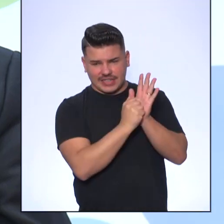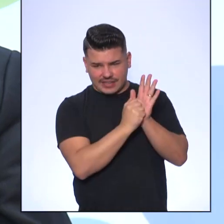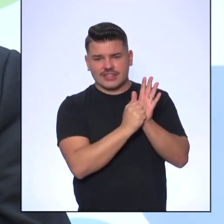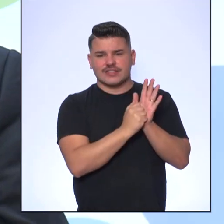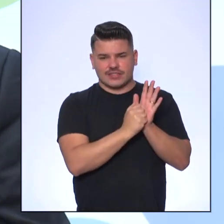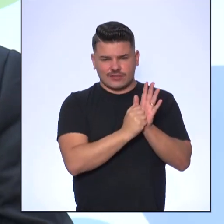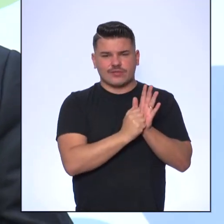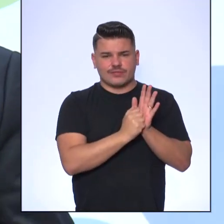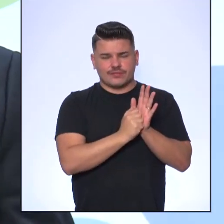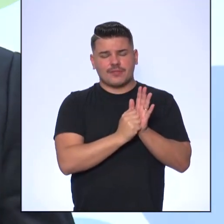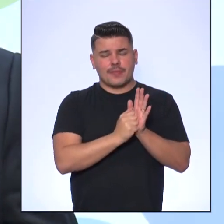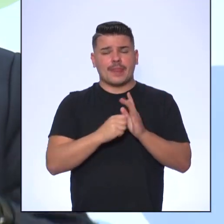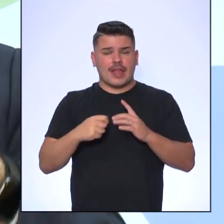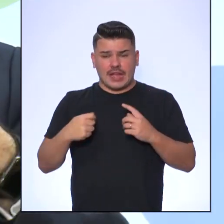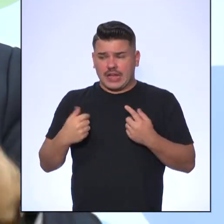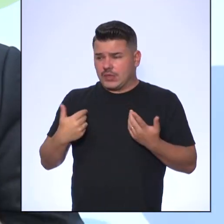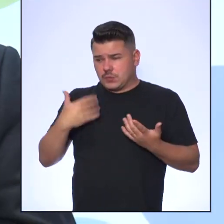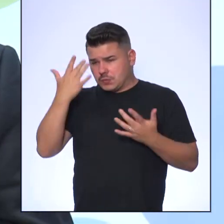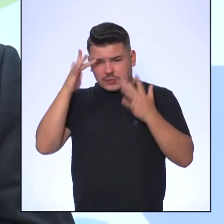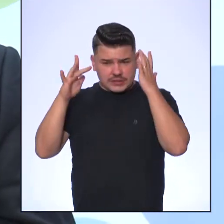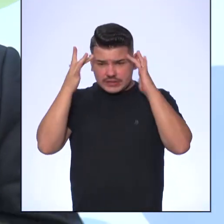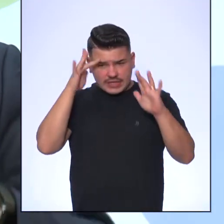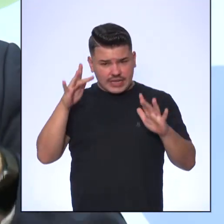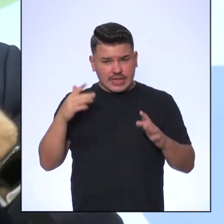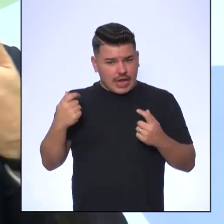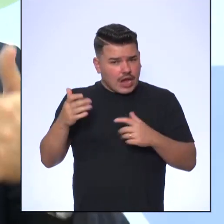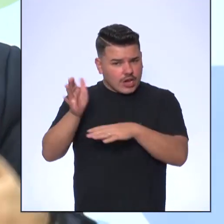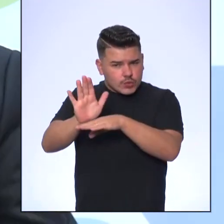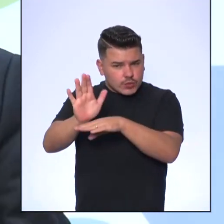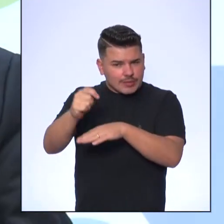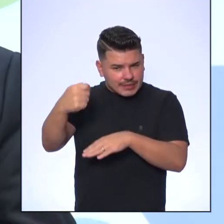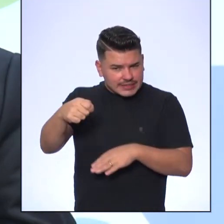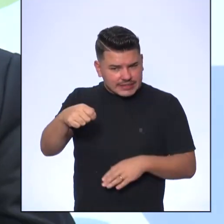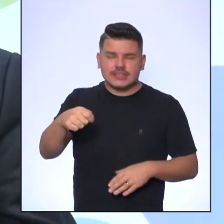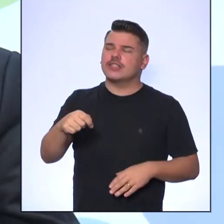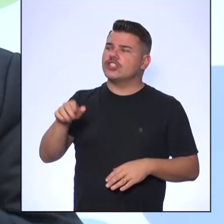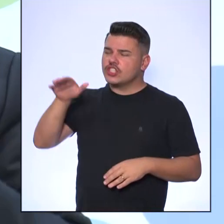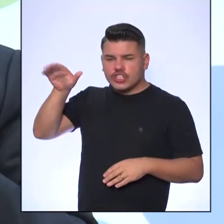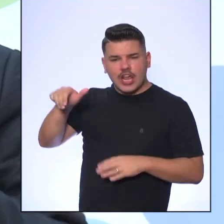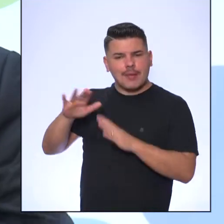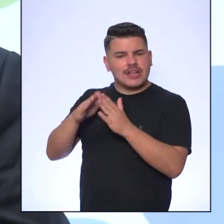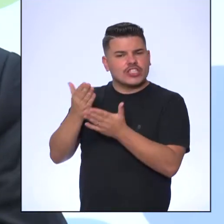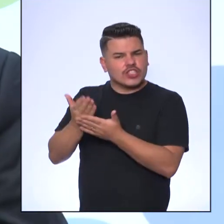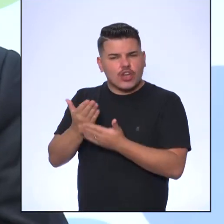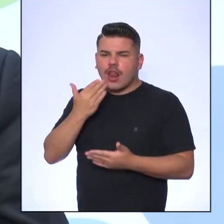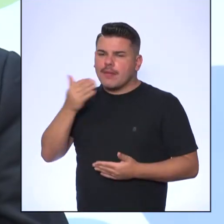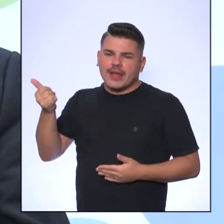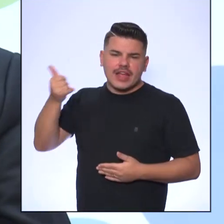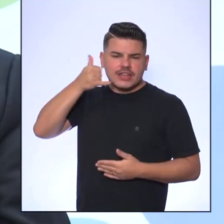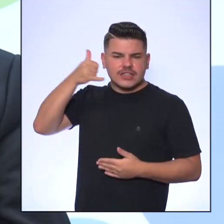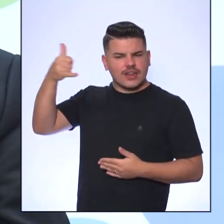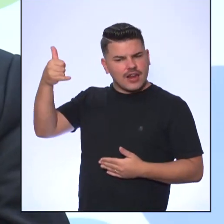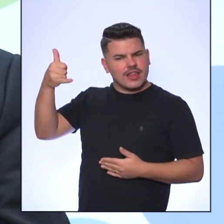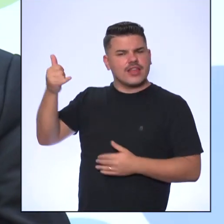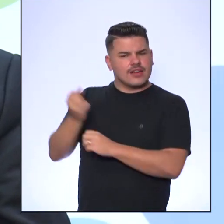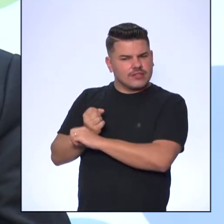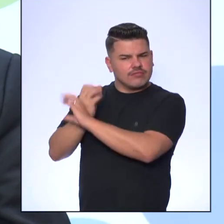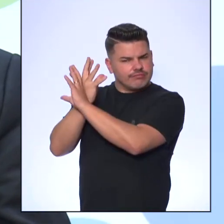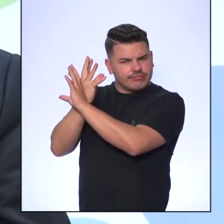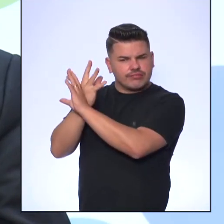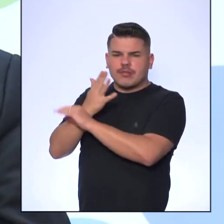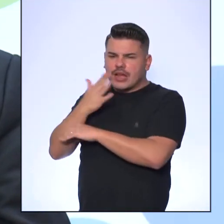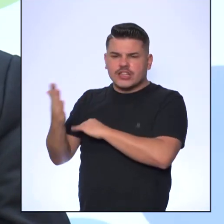inscreva. Se precisar de ajuda, entre em contato com a sua escola, peça ajuda. É super importante ter